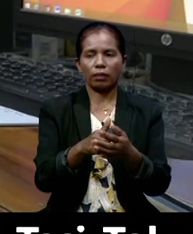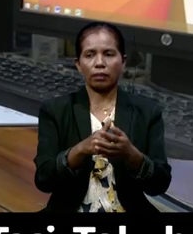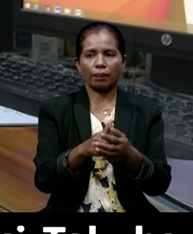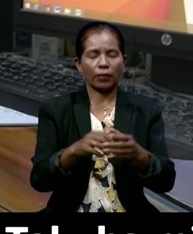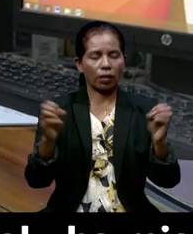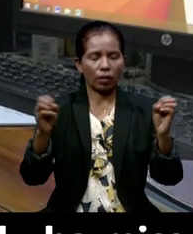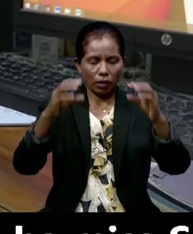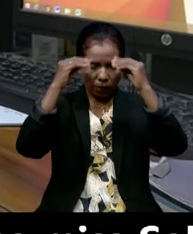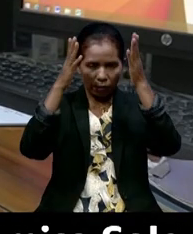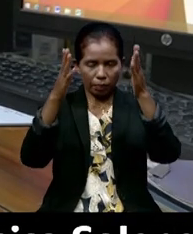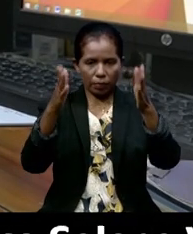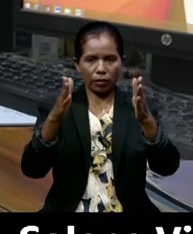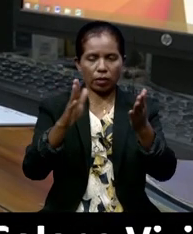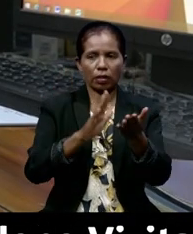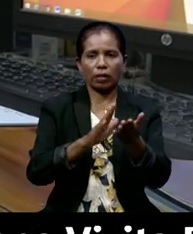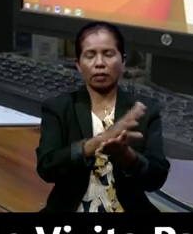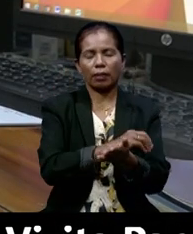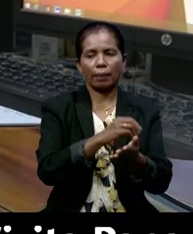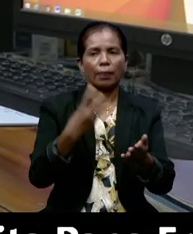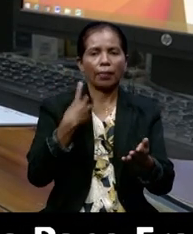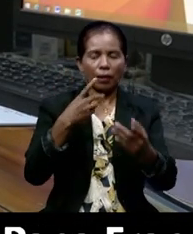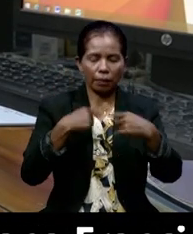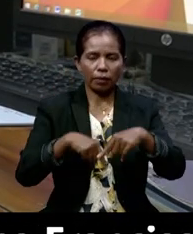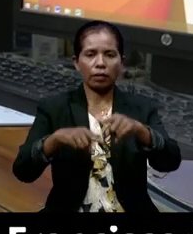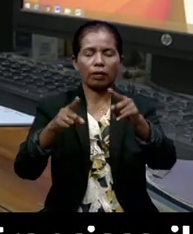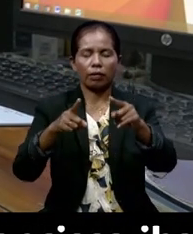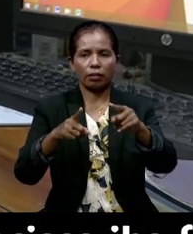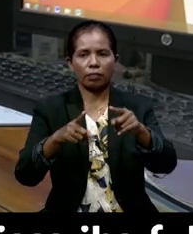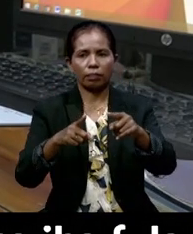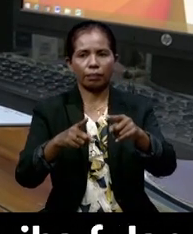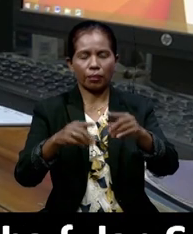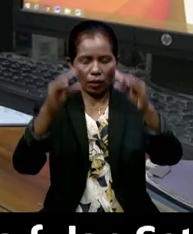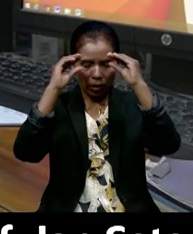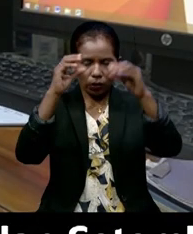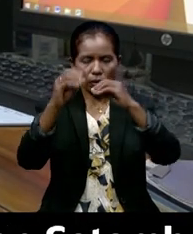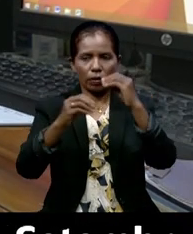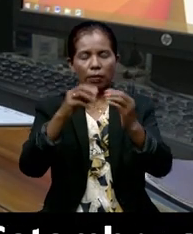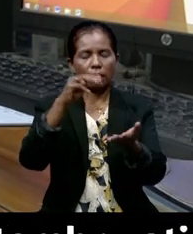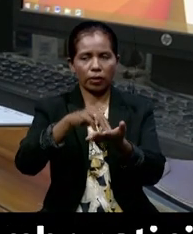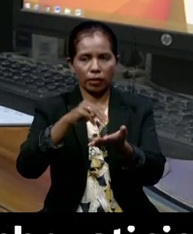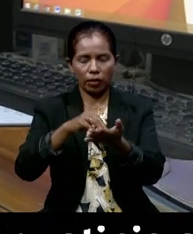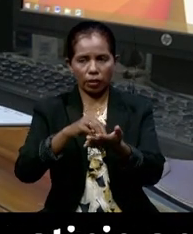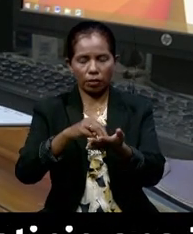minus profesor ami haruka profesor ba lu ne be hanurin kono ba materi ne